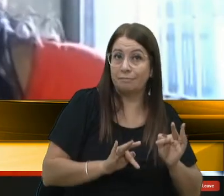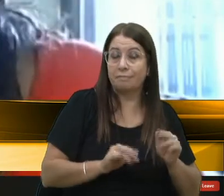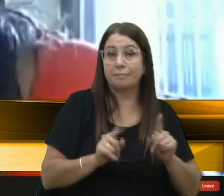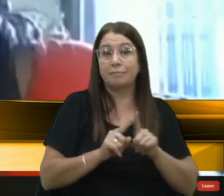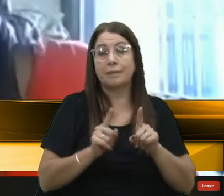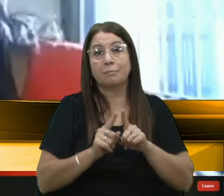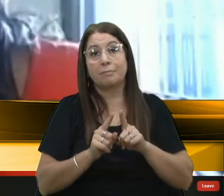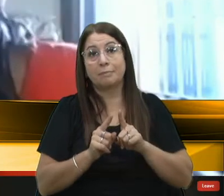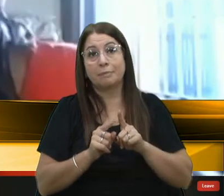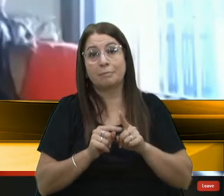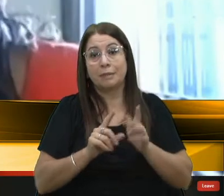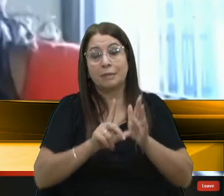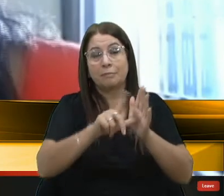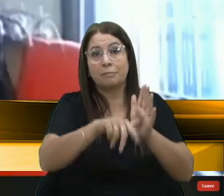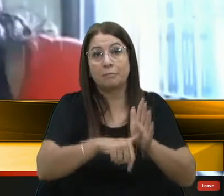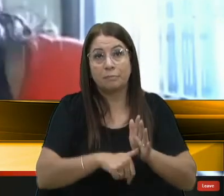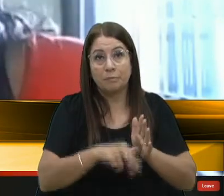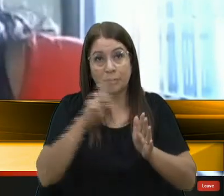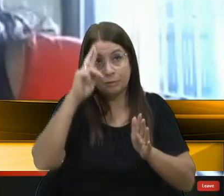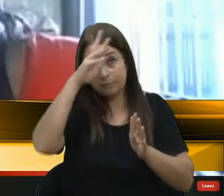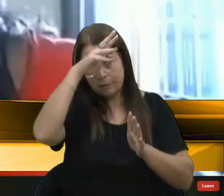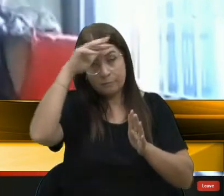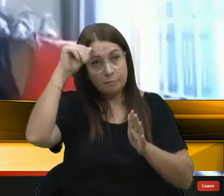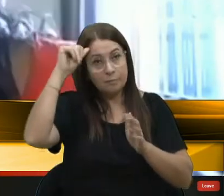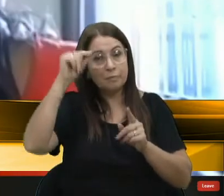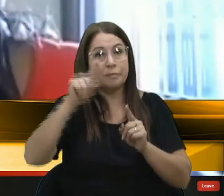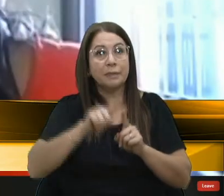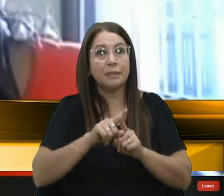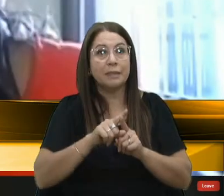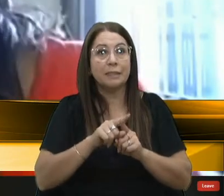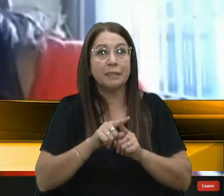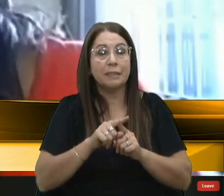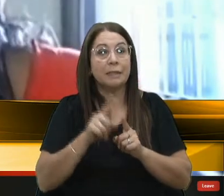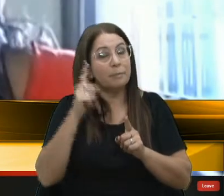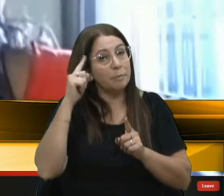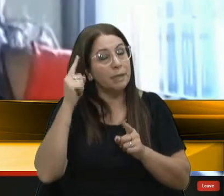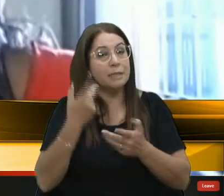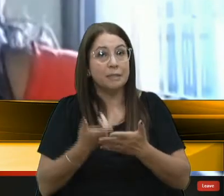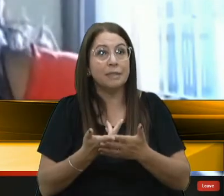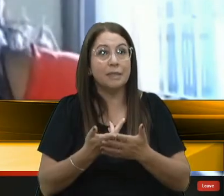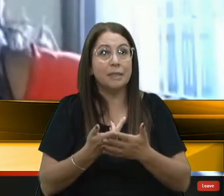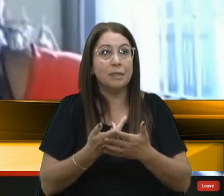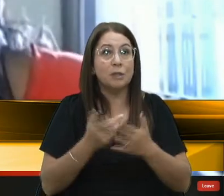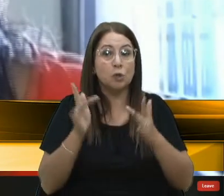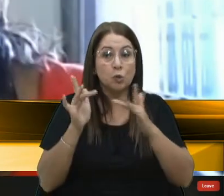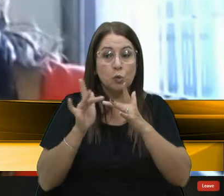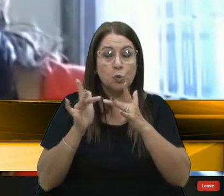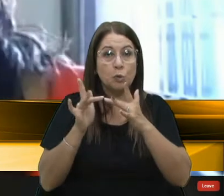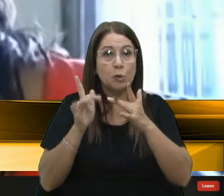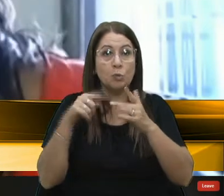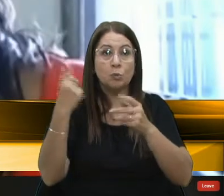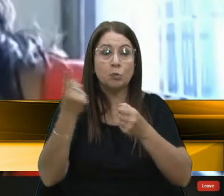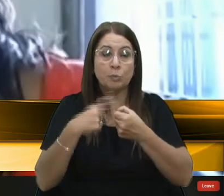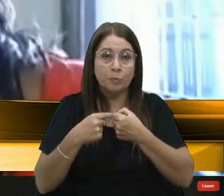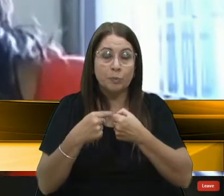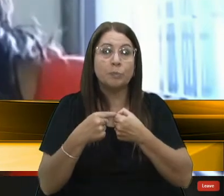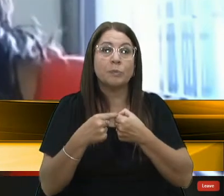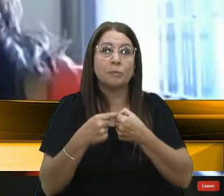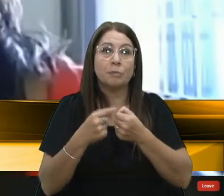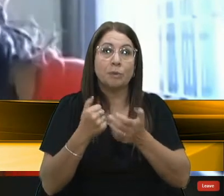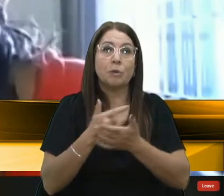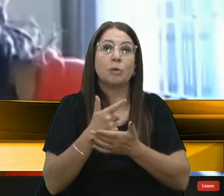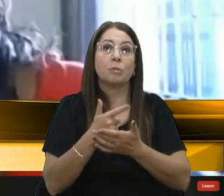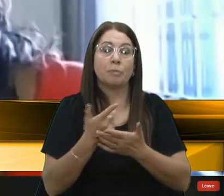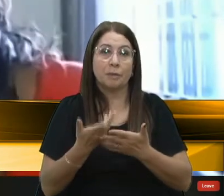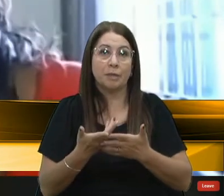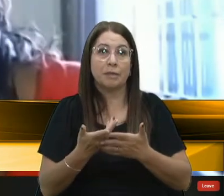forma tardia, que o prefeito, né, tenha buscado, então, esse contato junto com outros municípios para comprar,